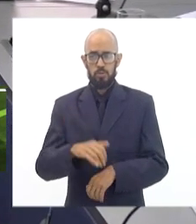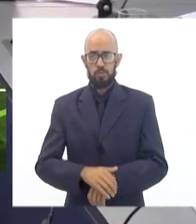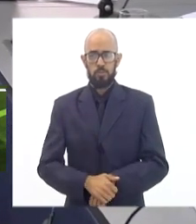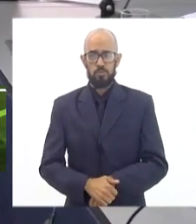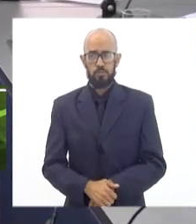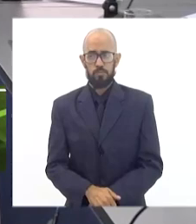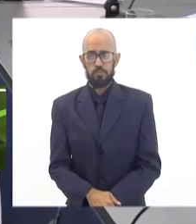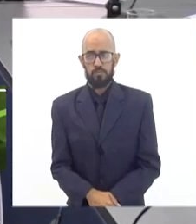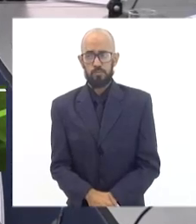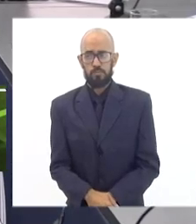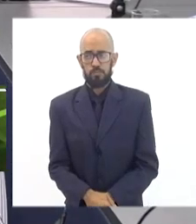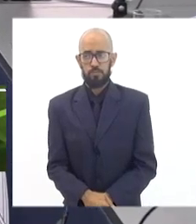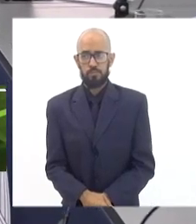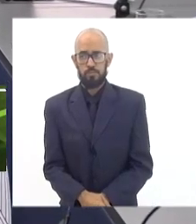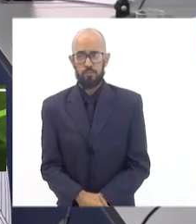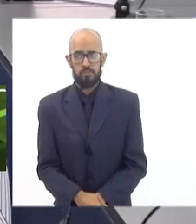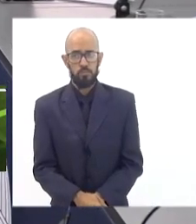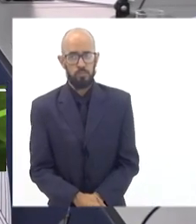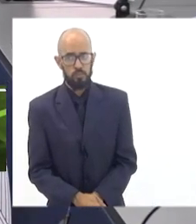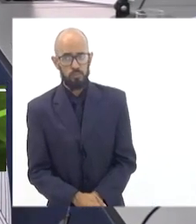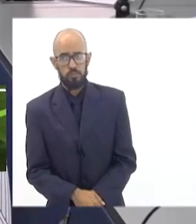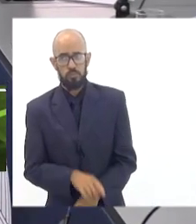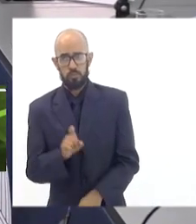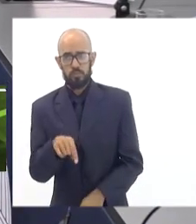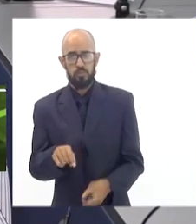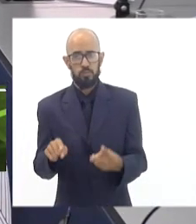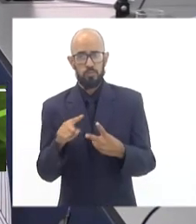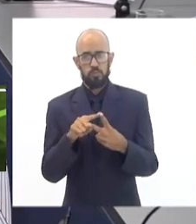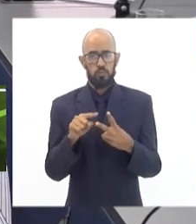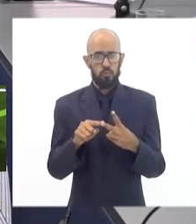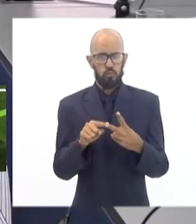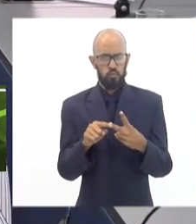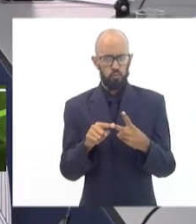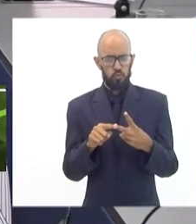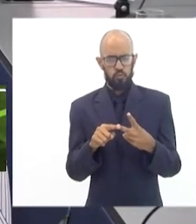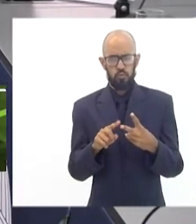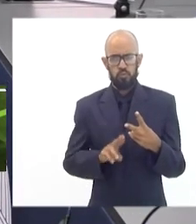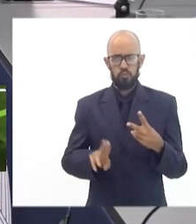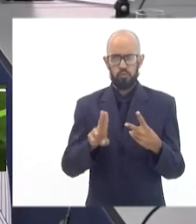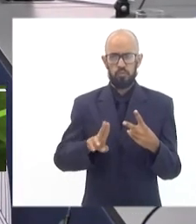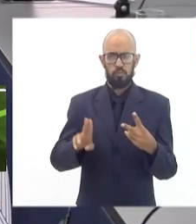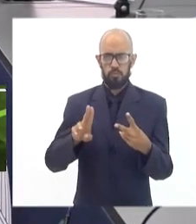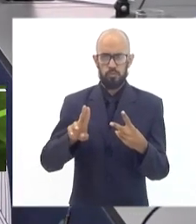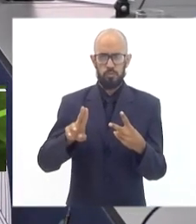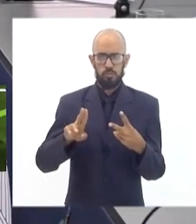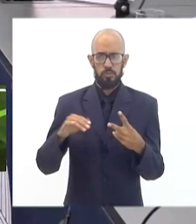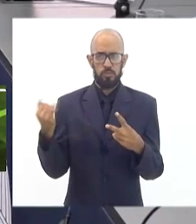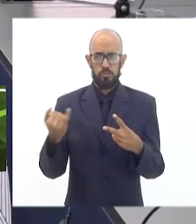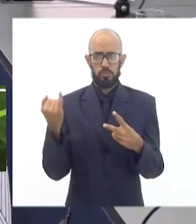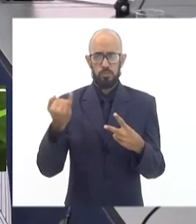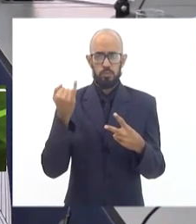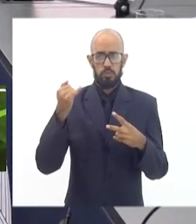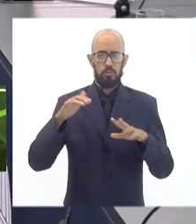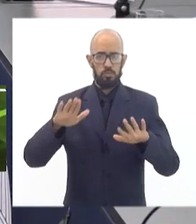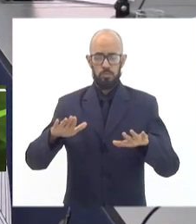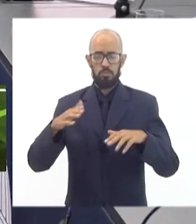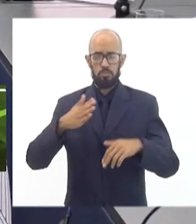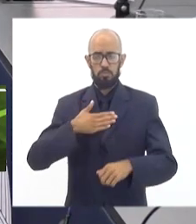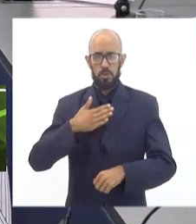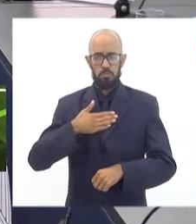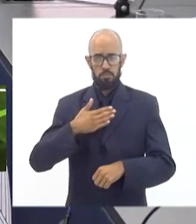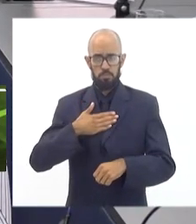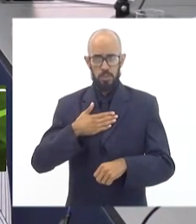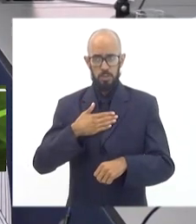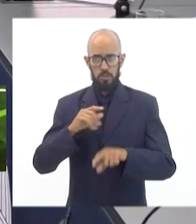e são duas importantes universidades mas para mim